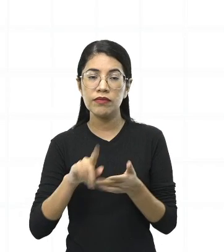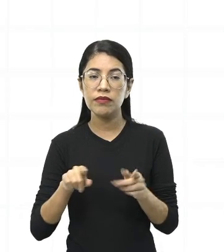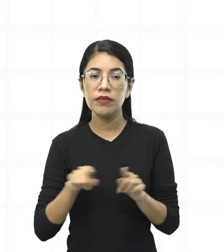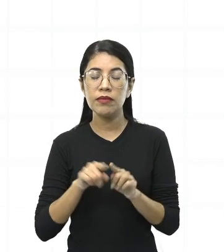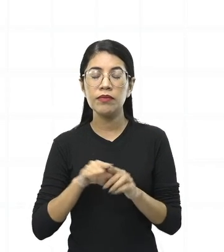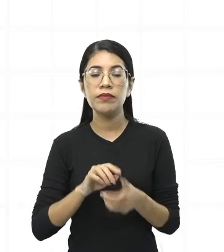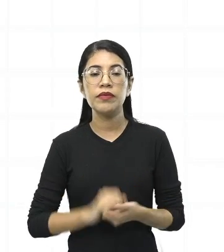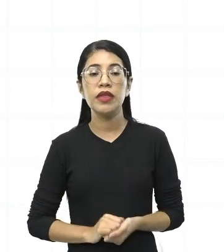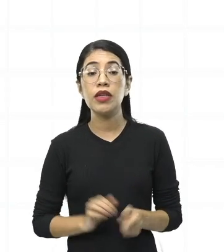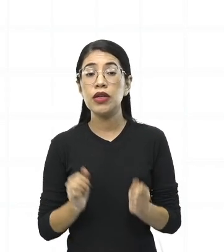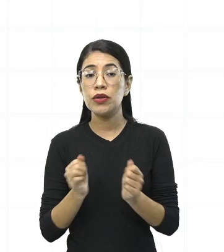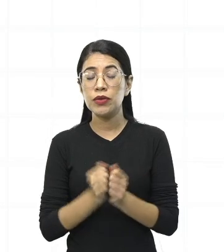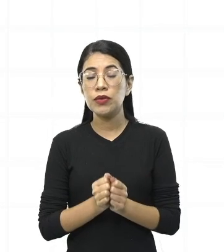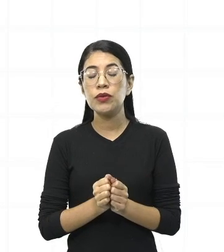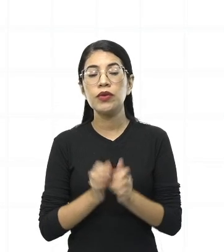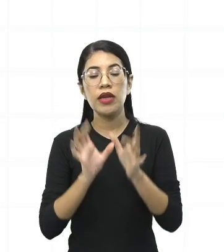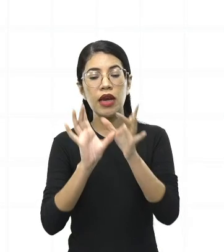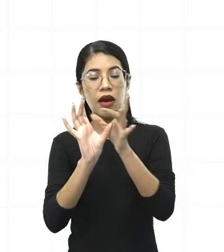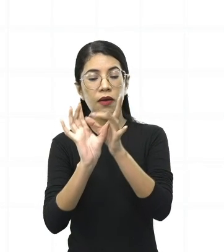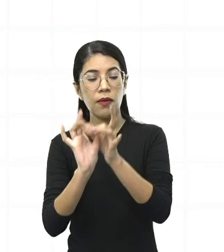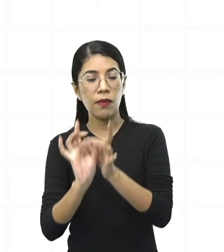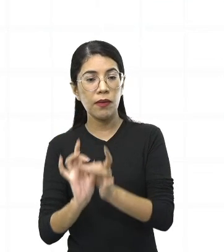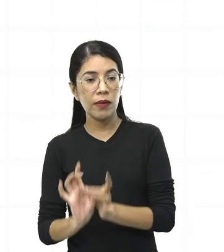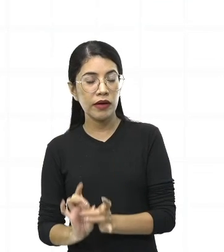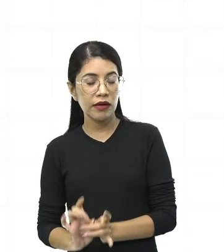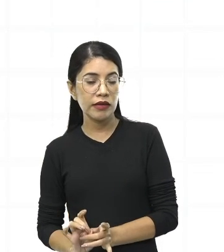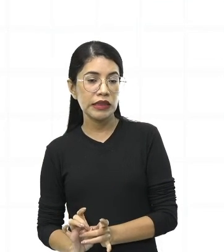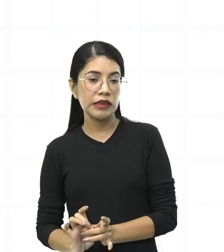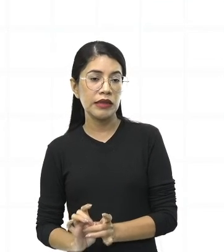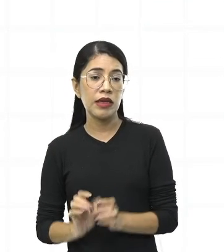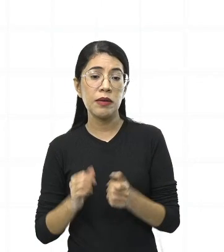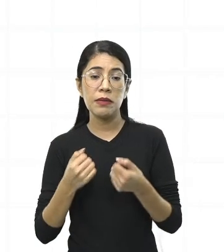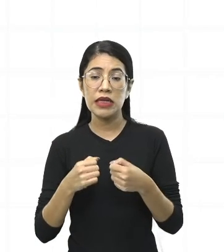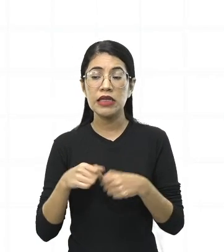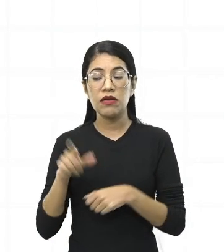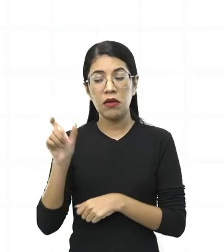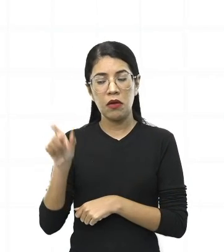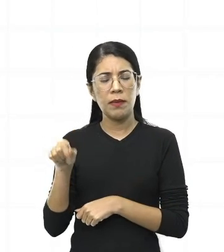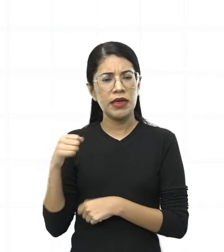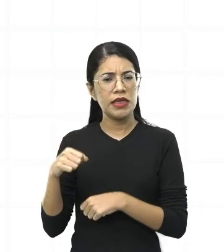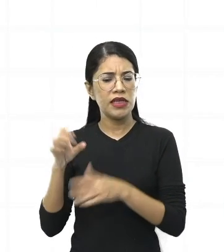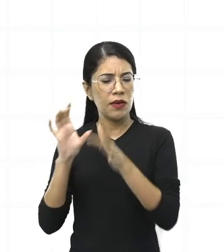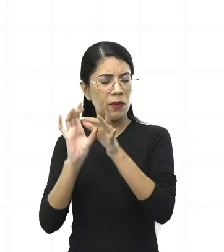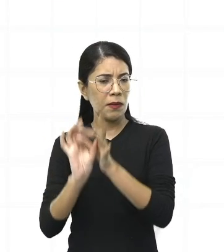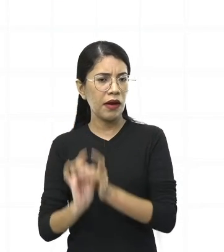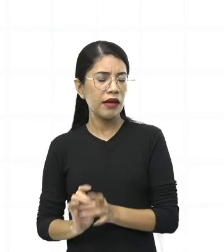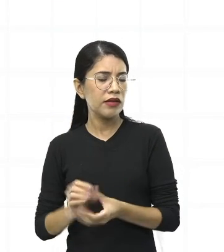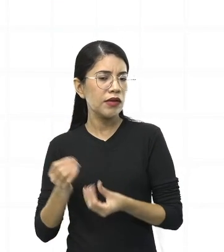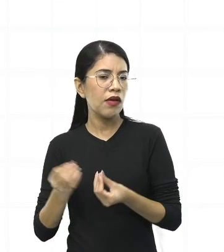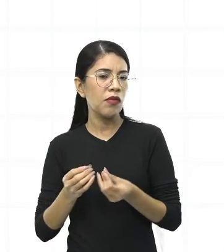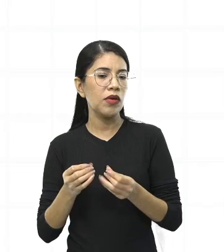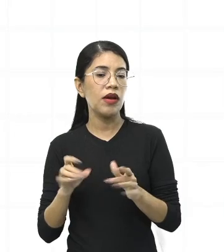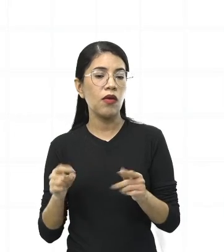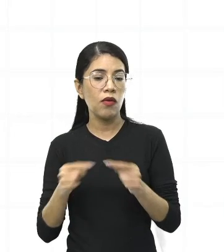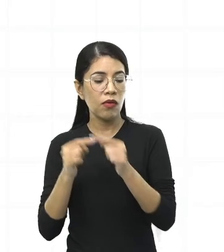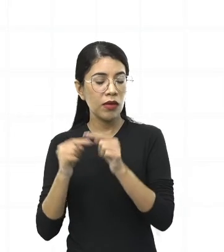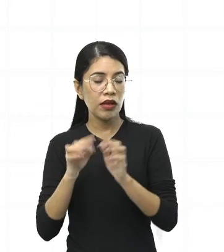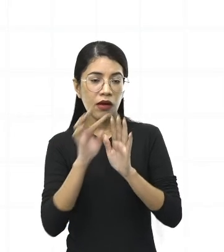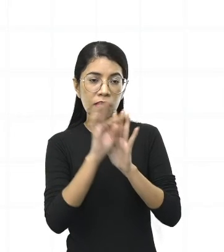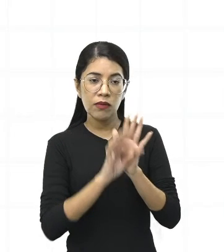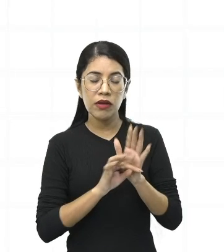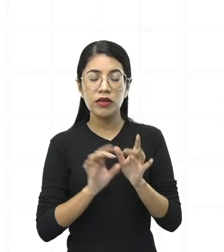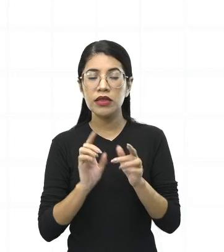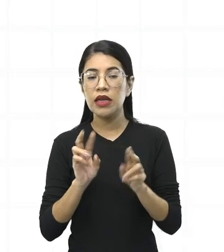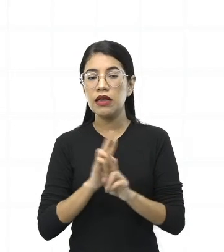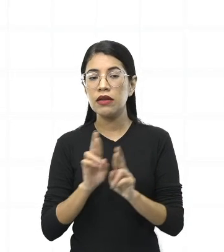aliada à nossa coesão, nós temos a nossa coerência, né? Quando diz você tem que ser coerente, então coerente com o texto. A coerência